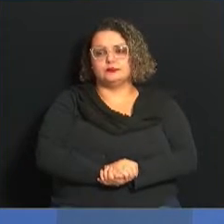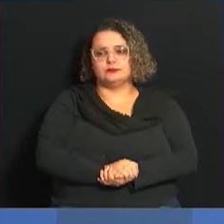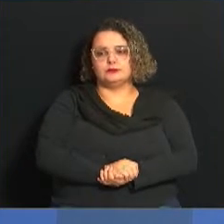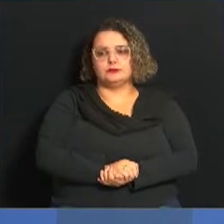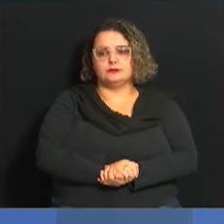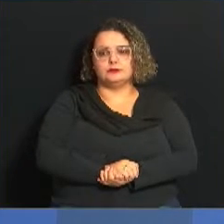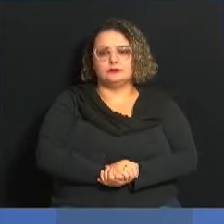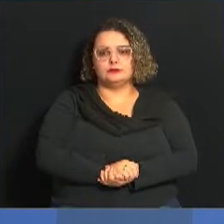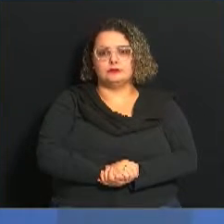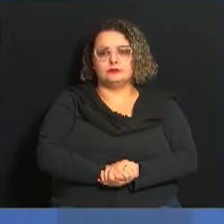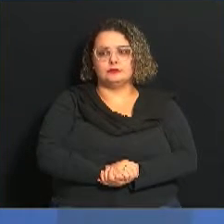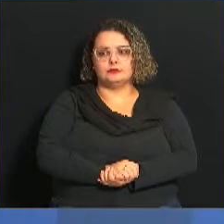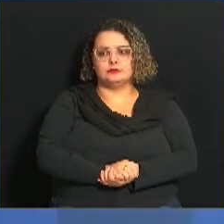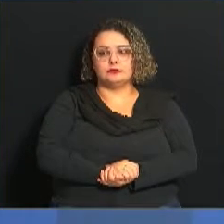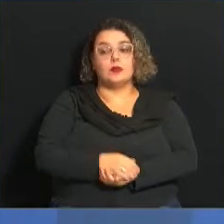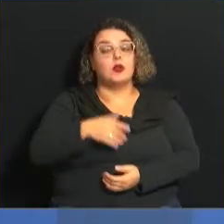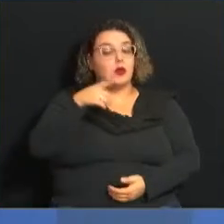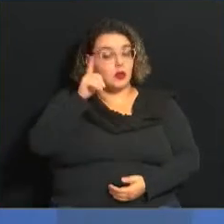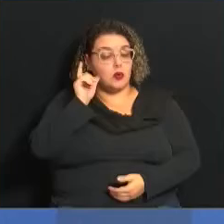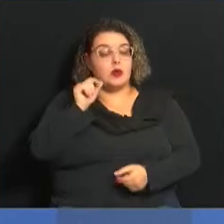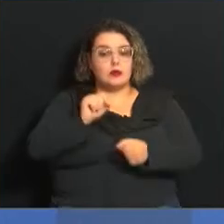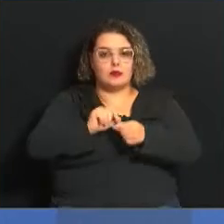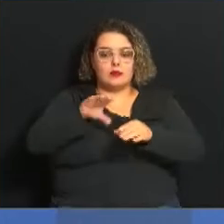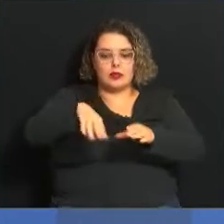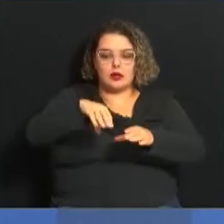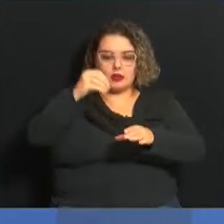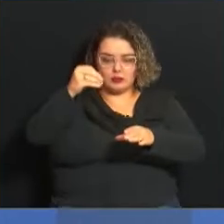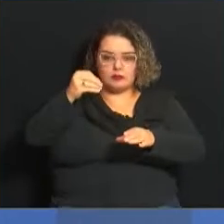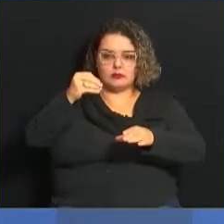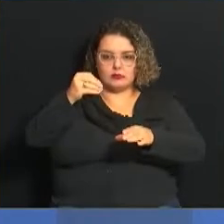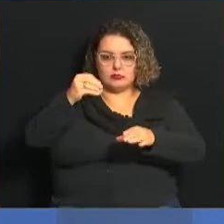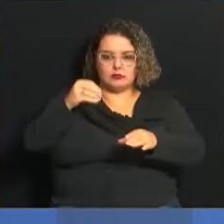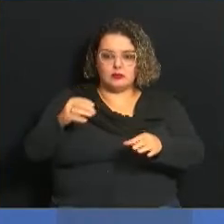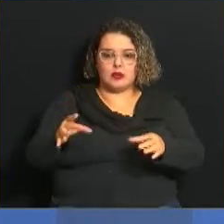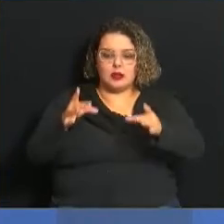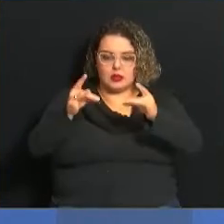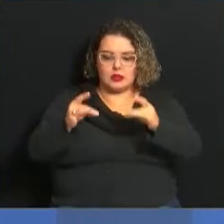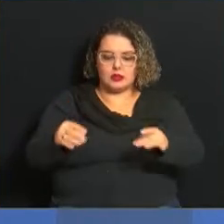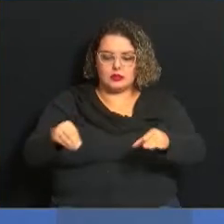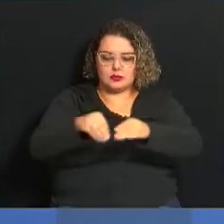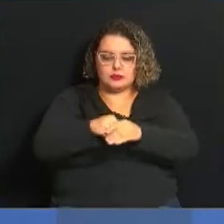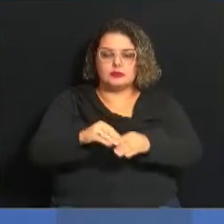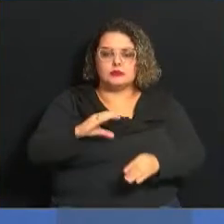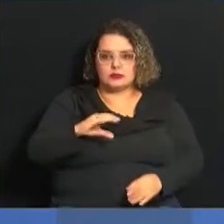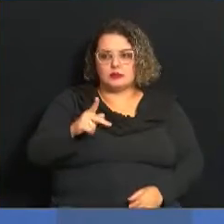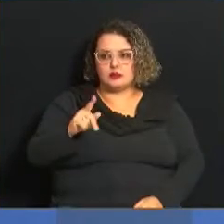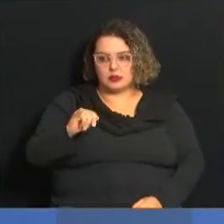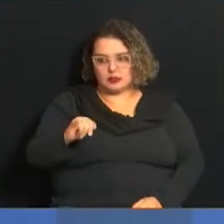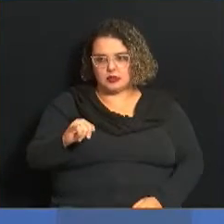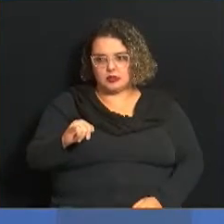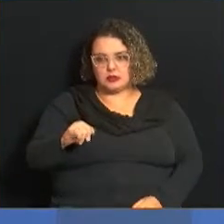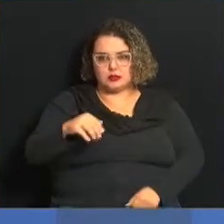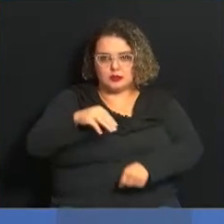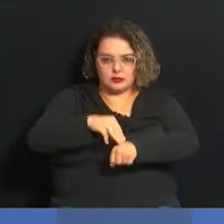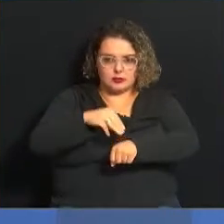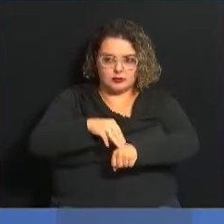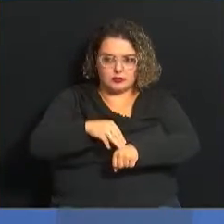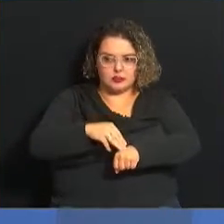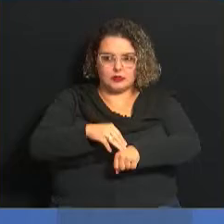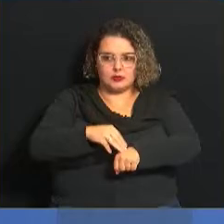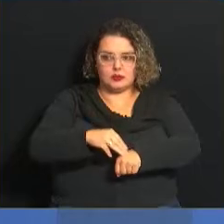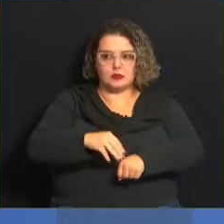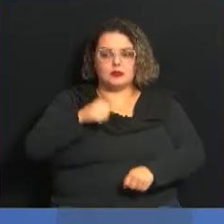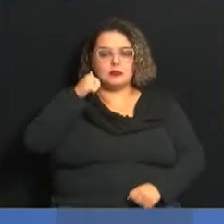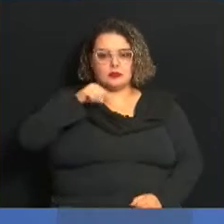E ontem à noite mesmo foi feito o sorteio para a composição da CPI, dos membros da CPI. Mariana